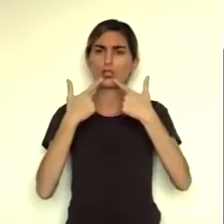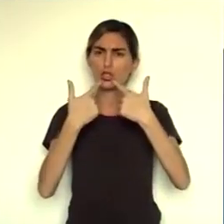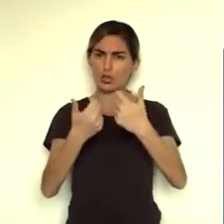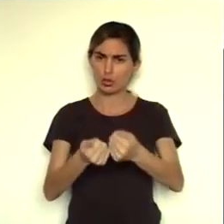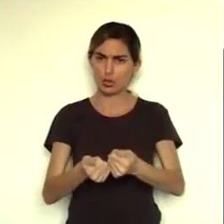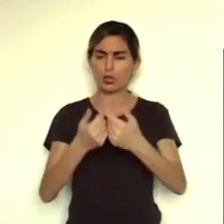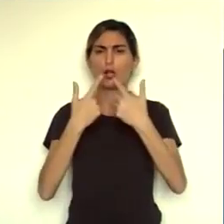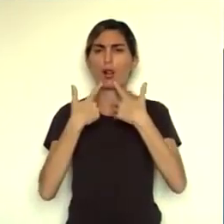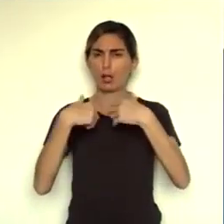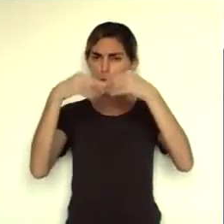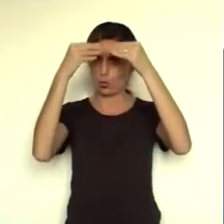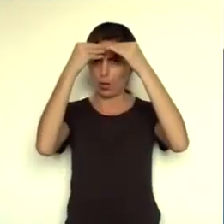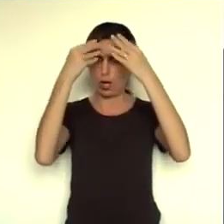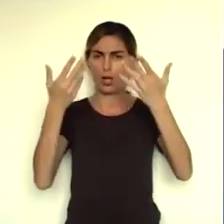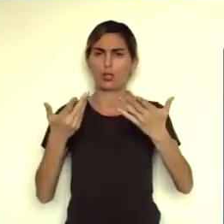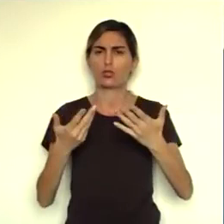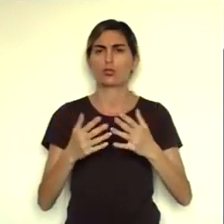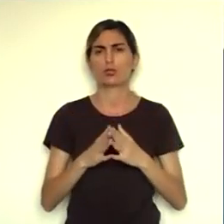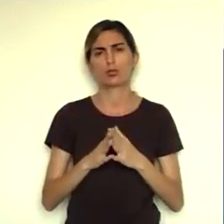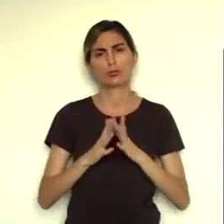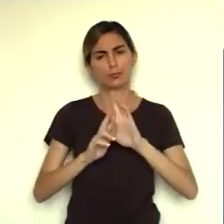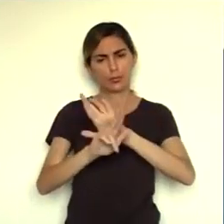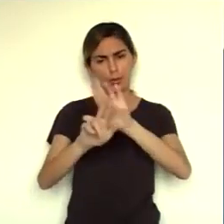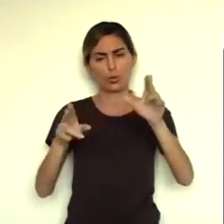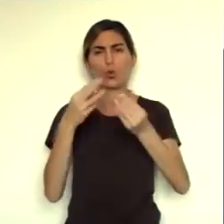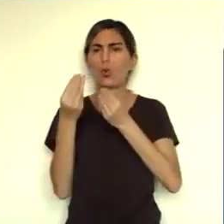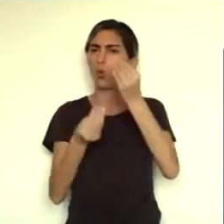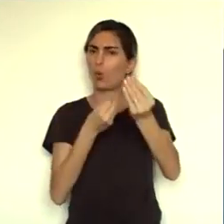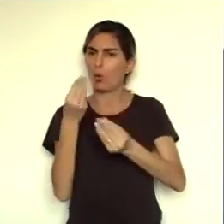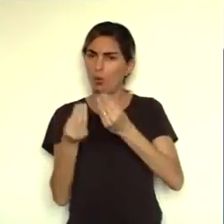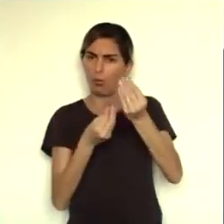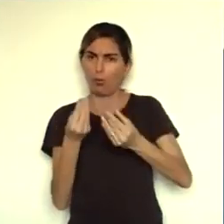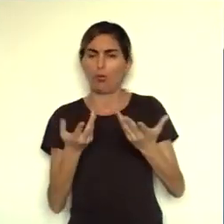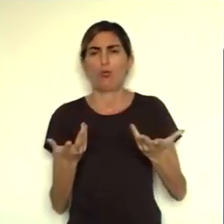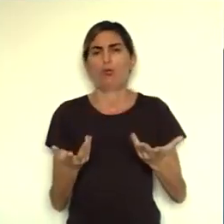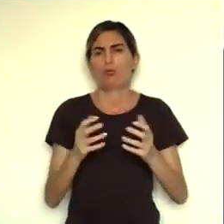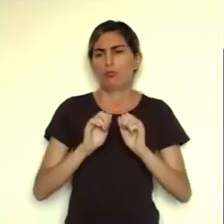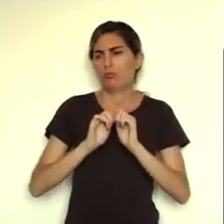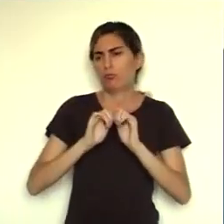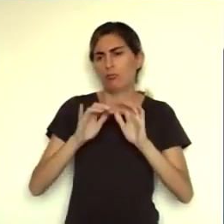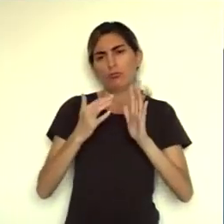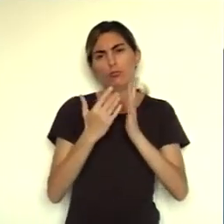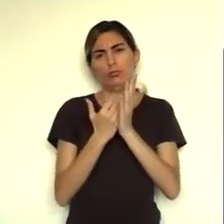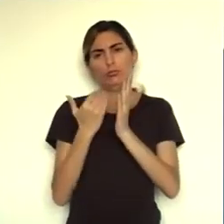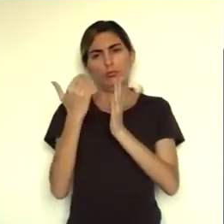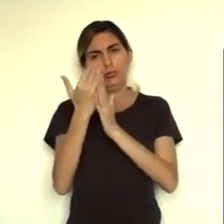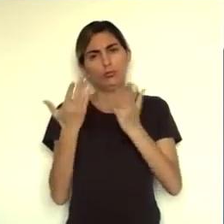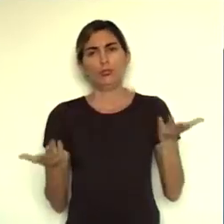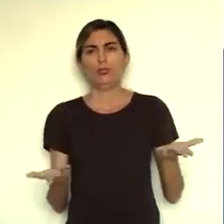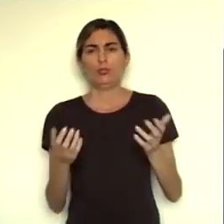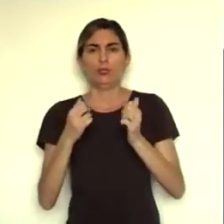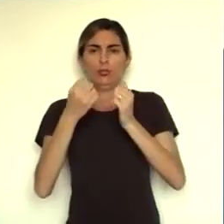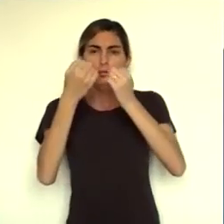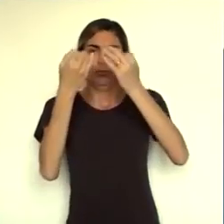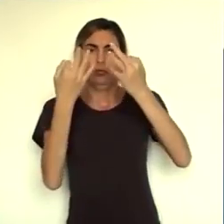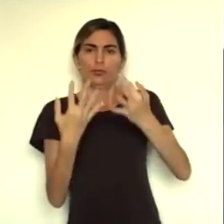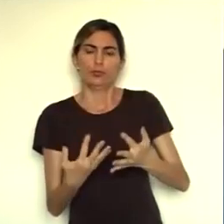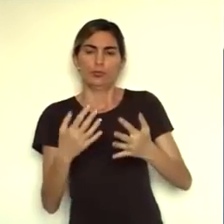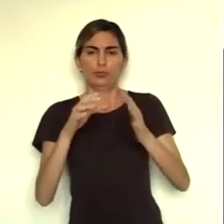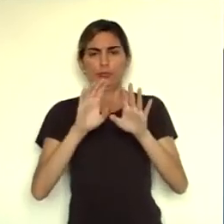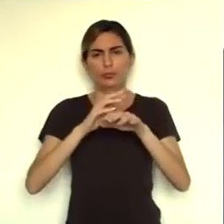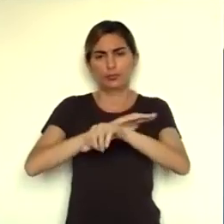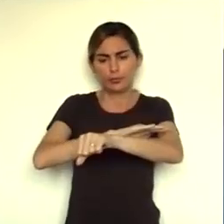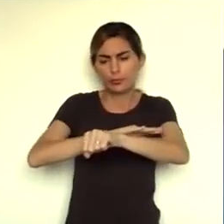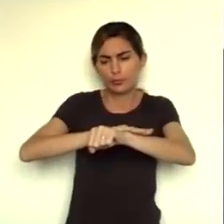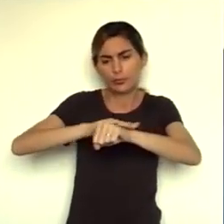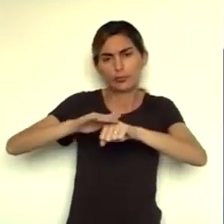esses elementos da linguagem estão presentes. Isso daí compõe, de uma forma muito mais abrangente, a definição